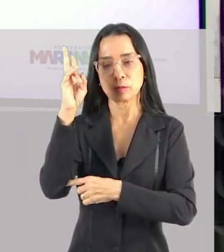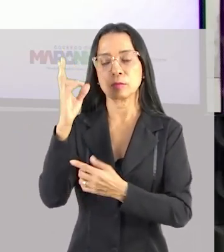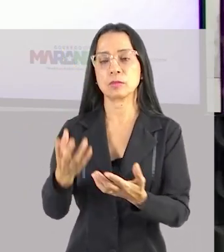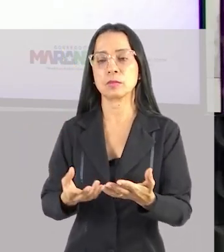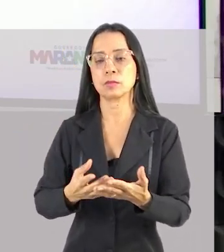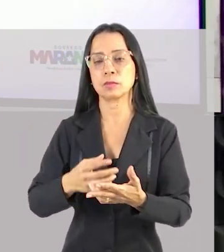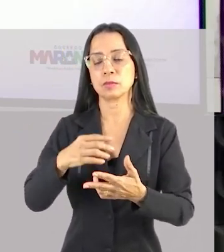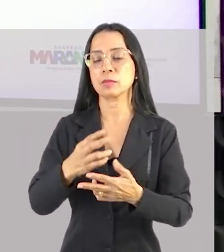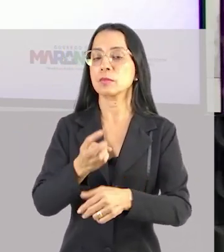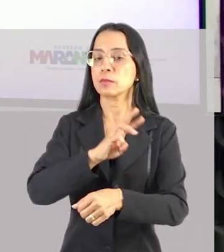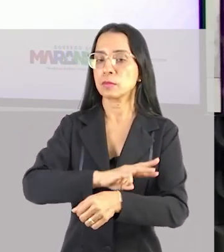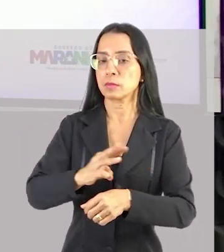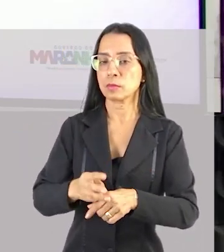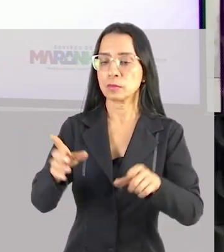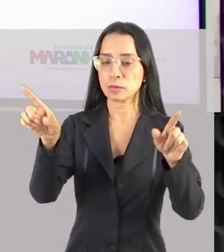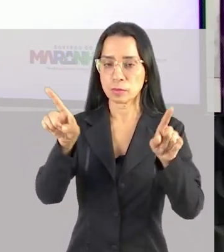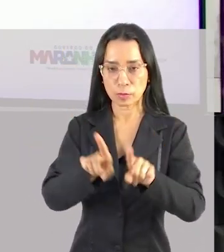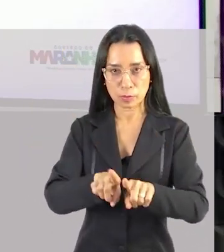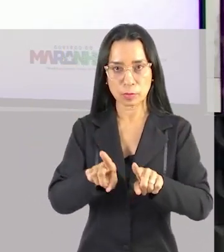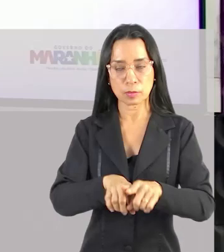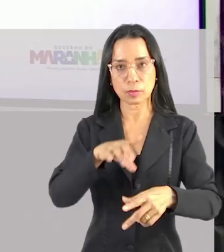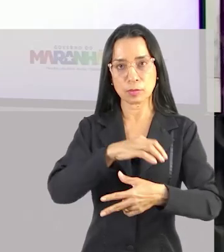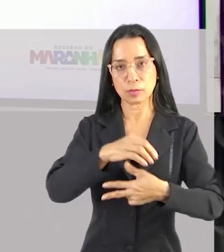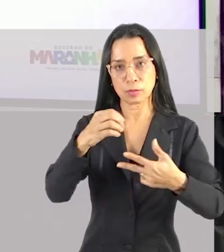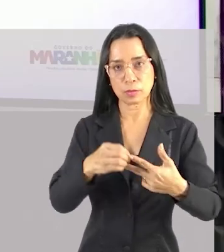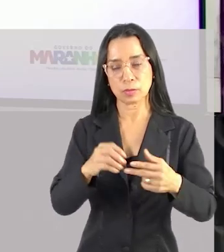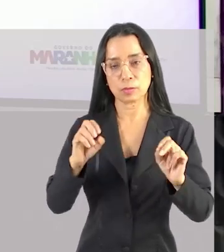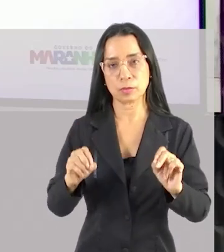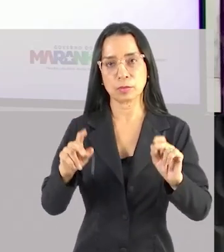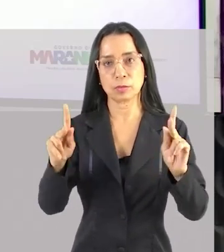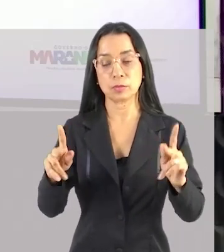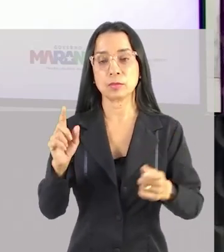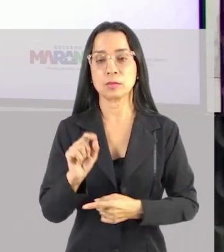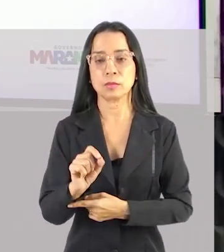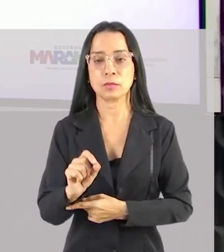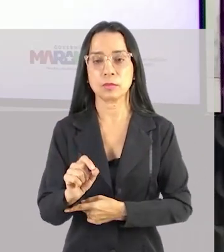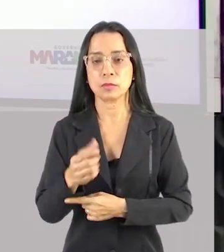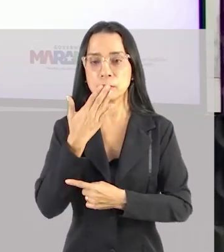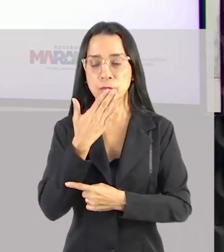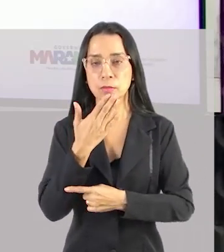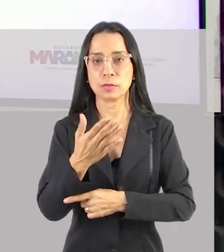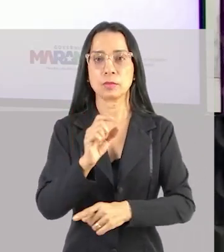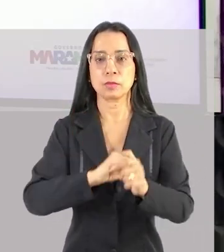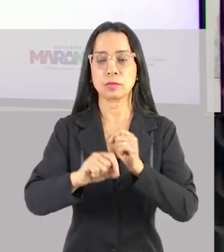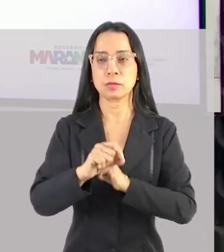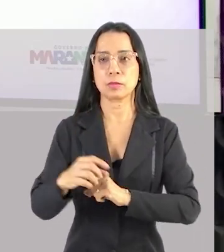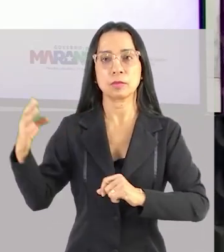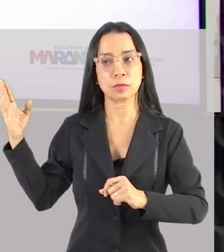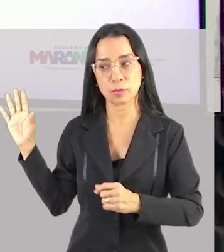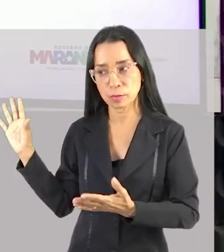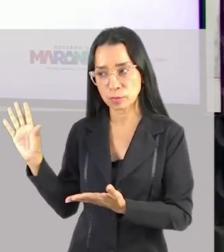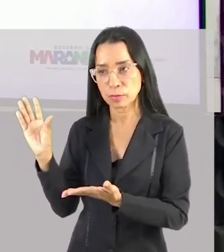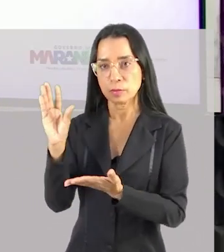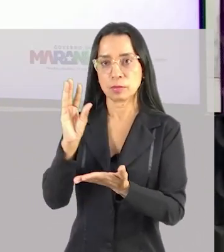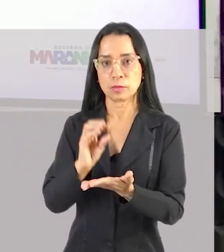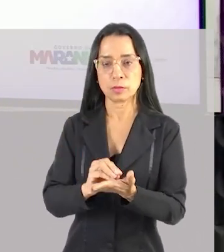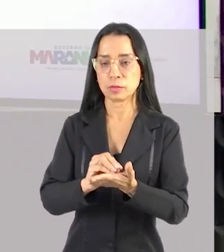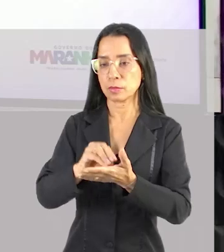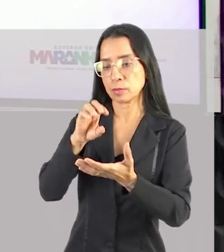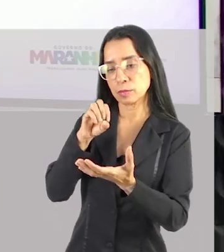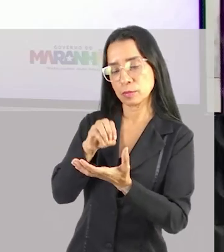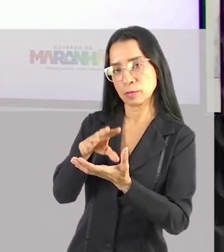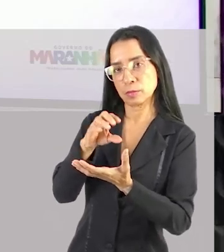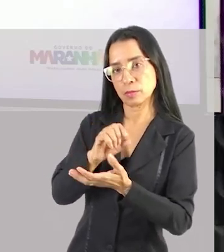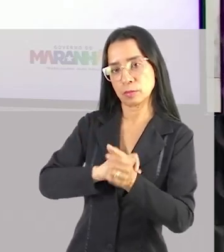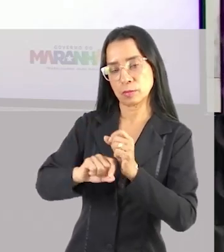da UEMA quanto do Enem. Beleza? Então, antes de mais nada, eu já vou pedir novamente que vocês anotem todas essas dicas que eu